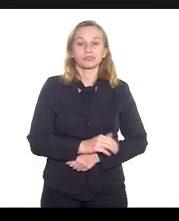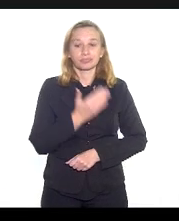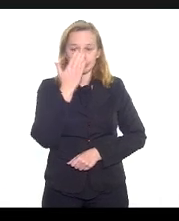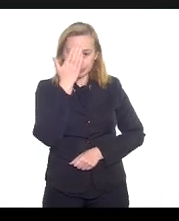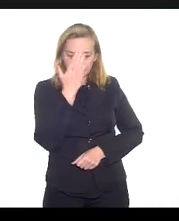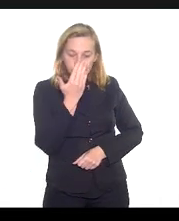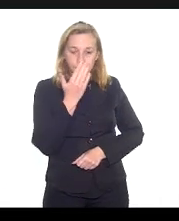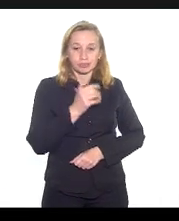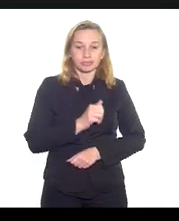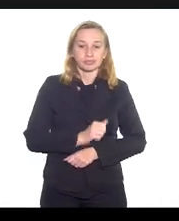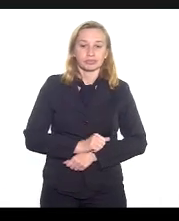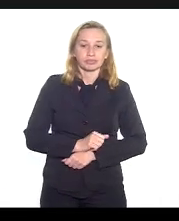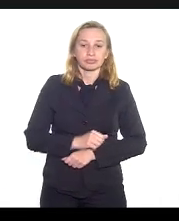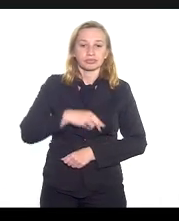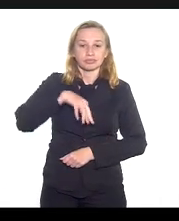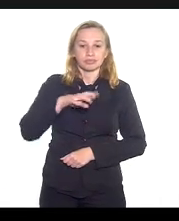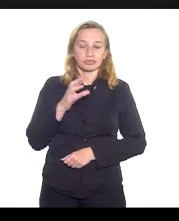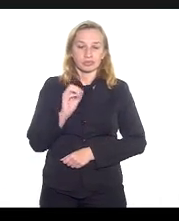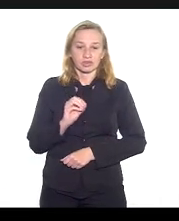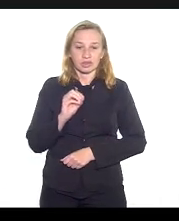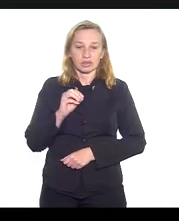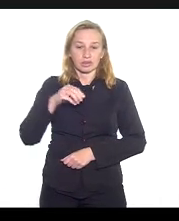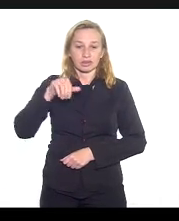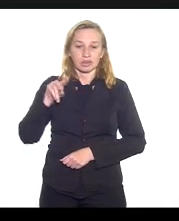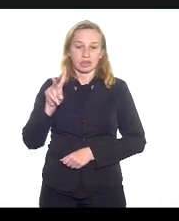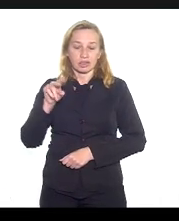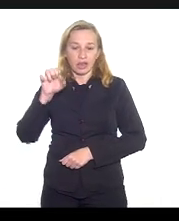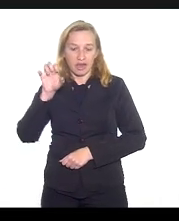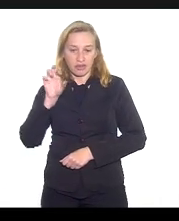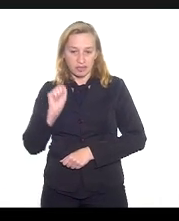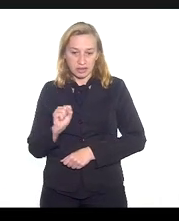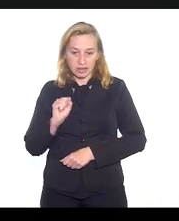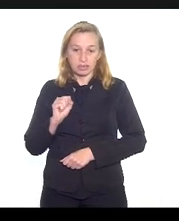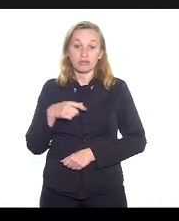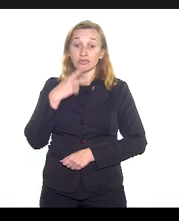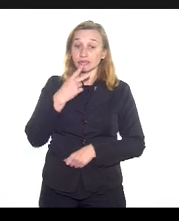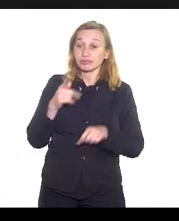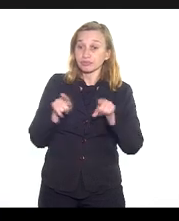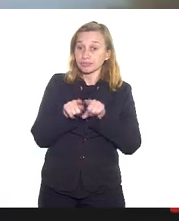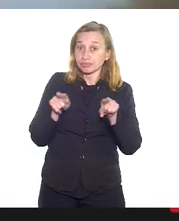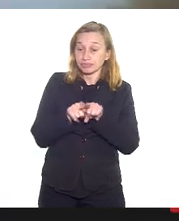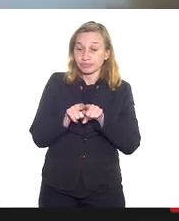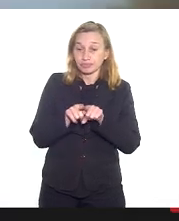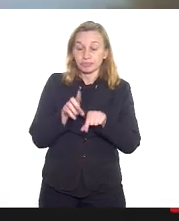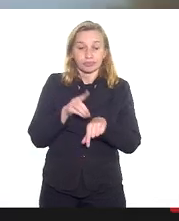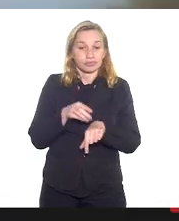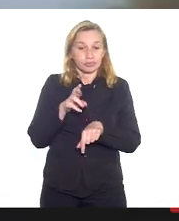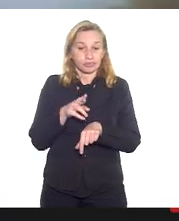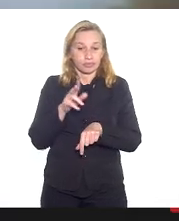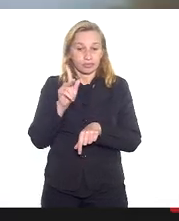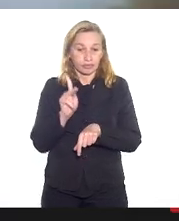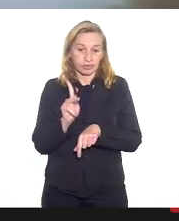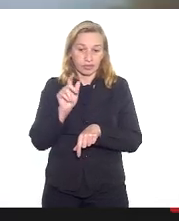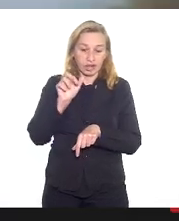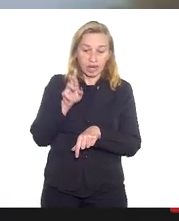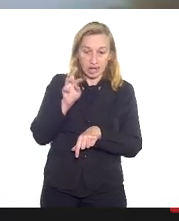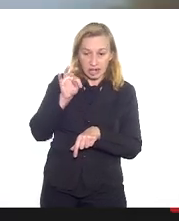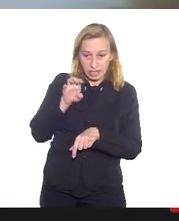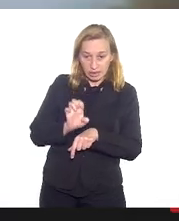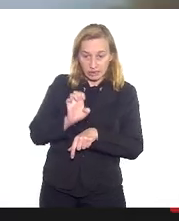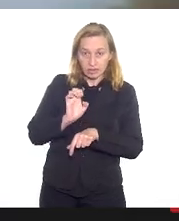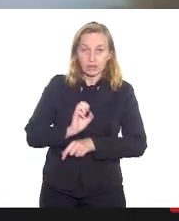agradeço ao Marcelo Neves do Umpeto. E dizer também à doutora Karine